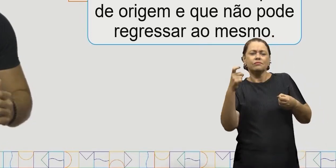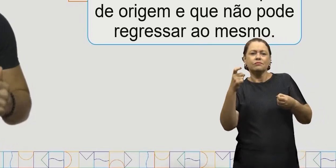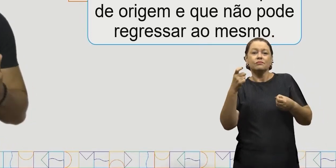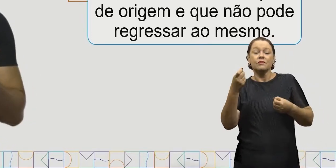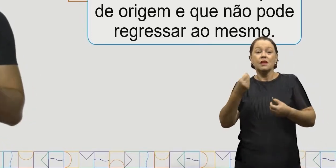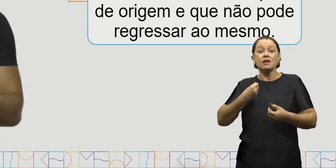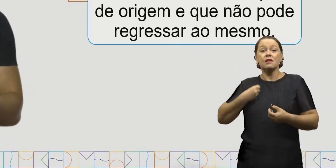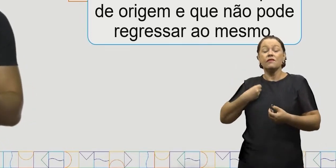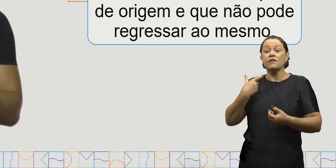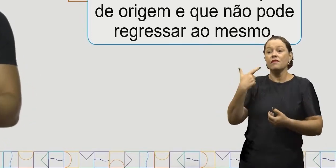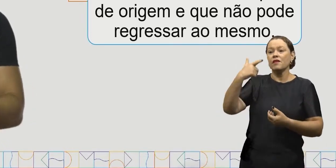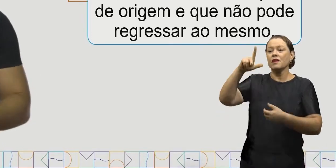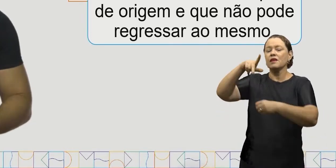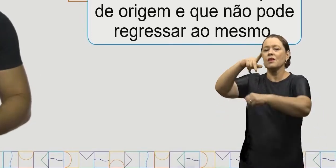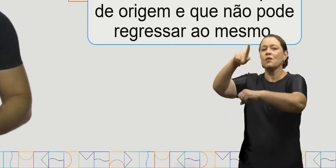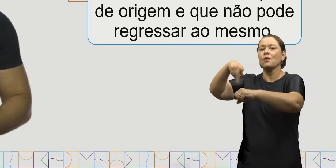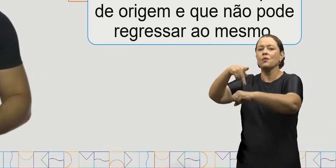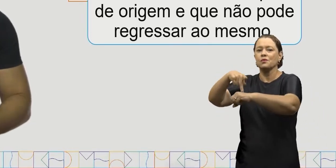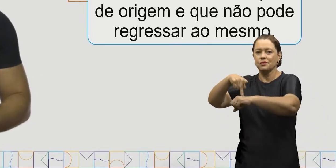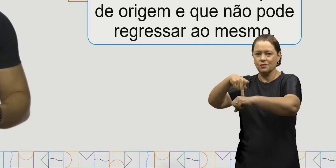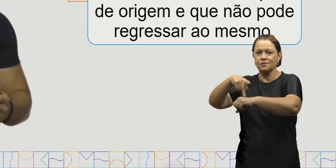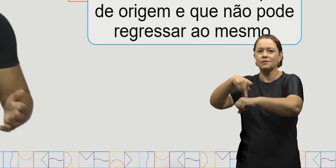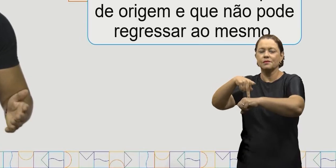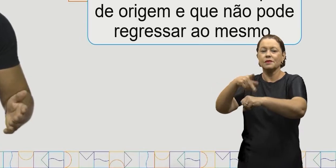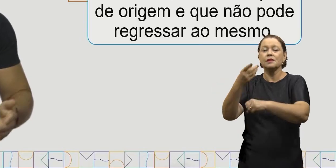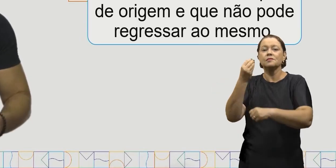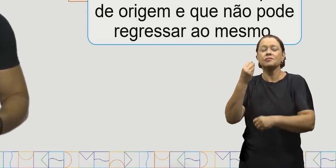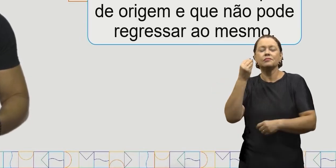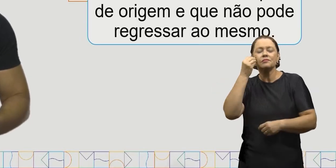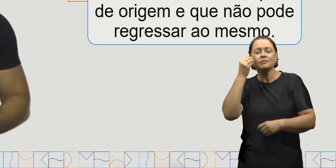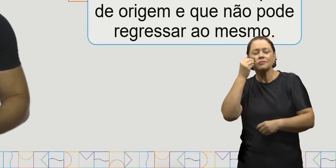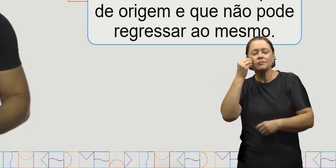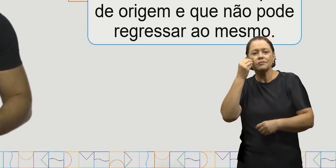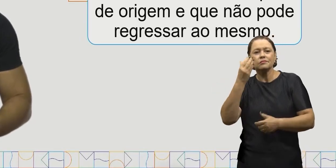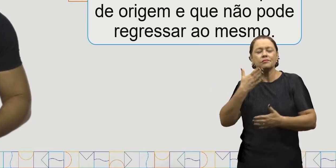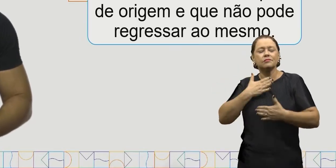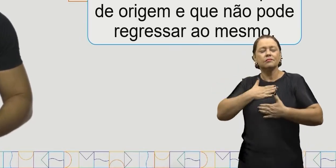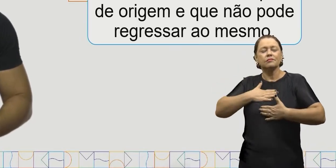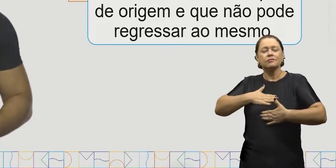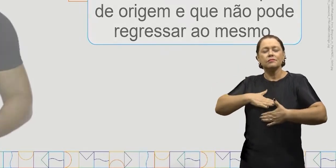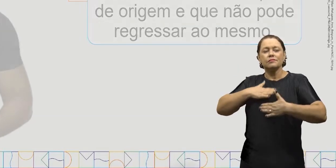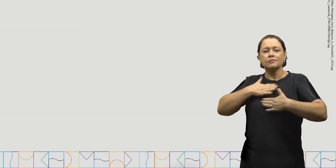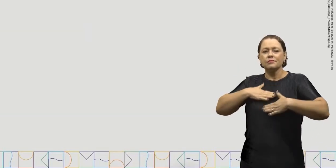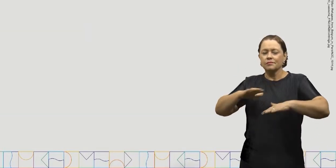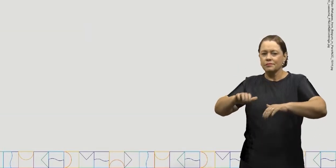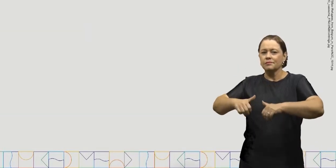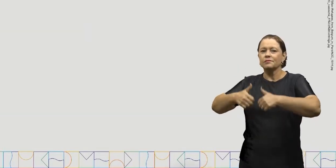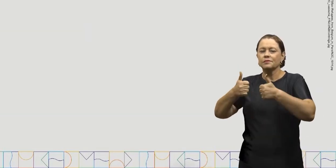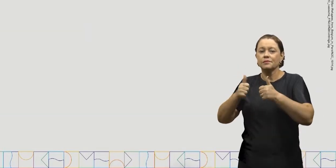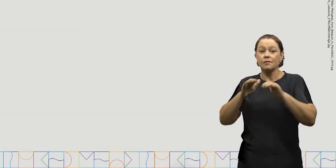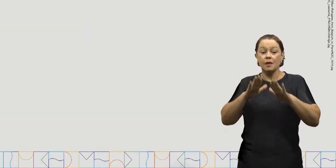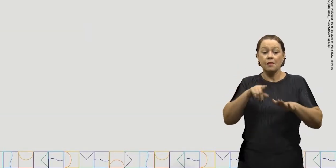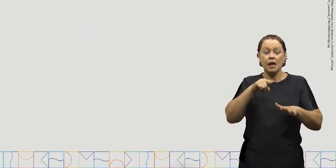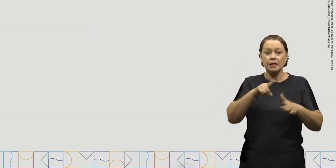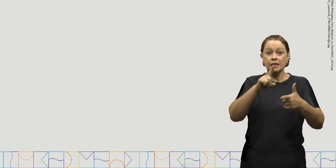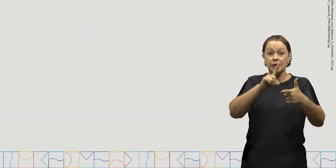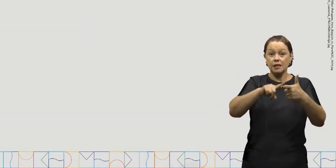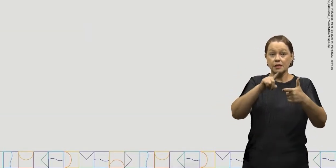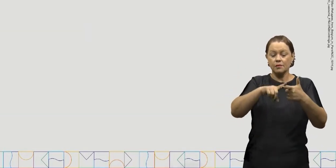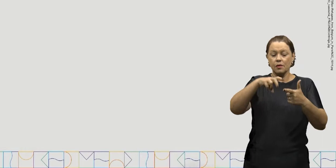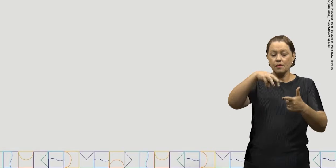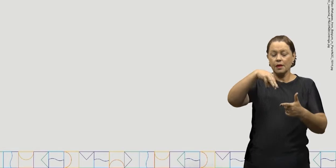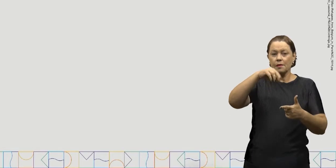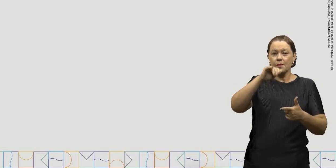e buscarem refúgio em outro país, para tentarem lá se sentir menos ameaçados. Mas essas crises migratórias não